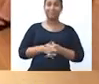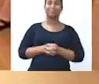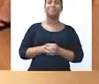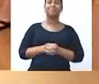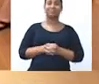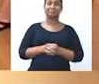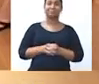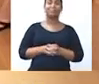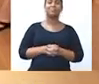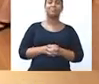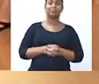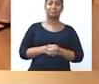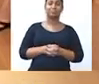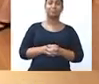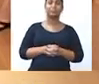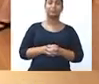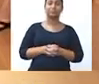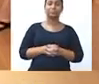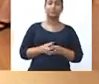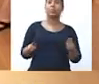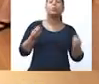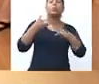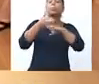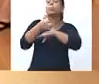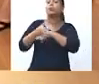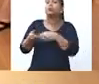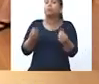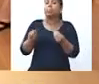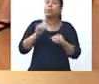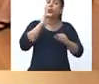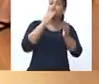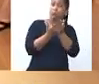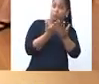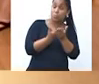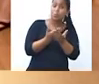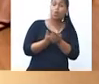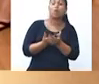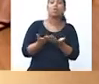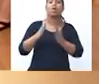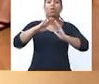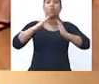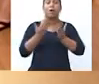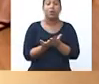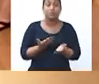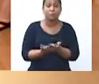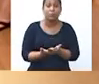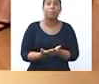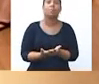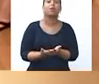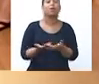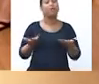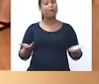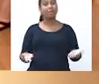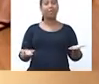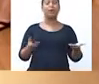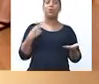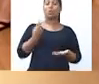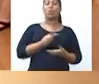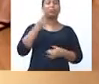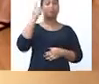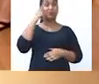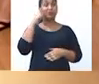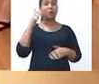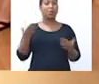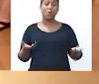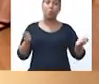que a escola pode participar disso, por a exemplo? Escola. A escola... acho que a gente pode pensar assim,